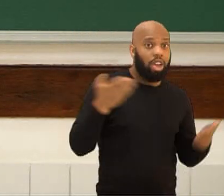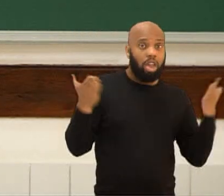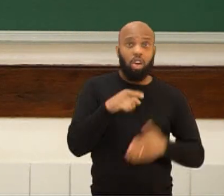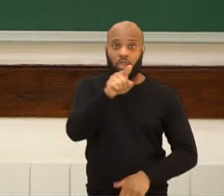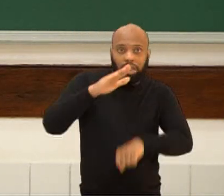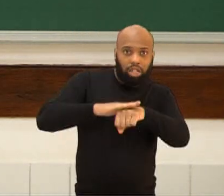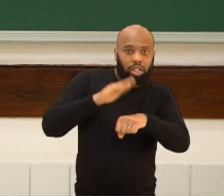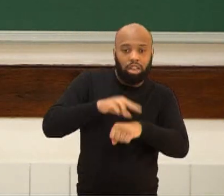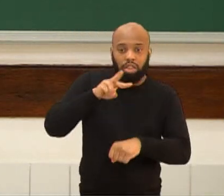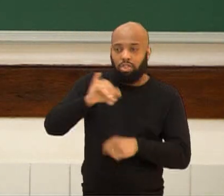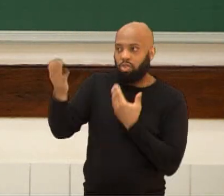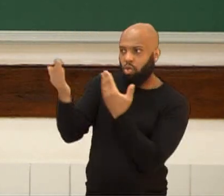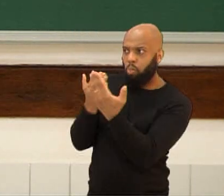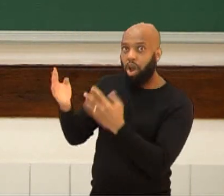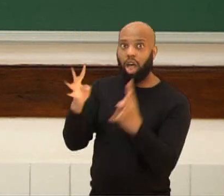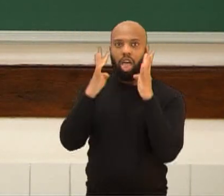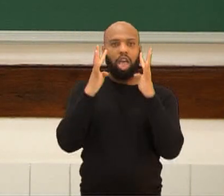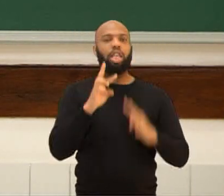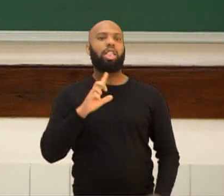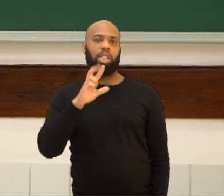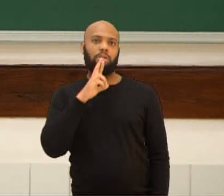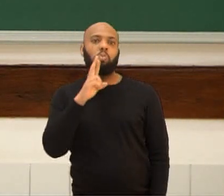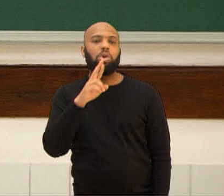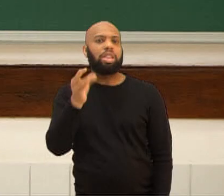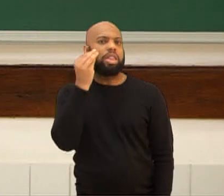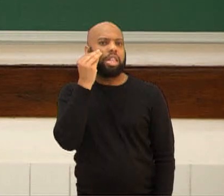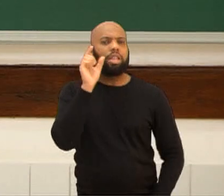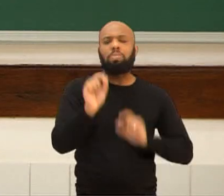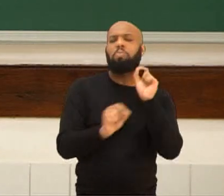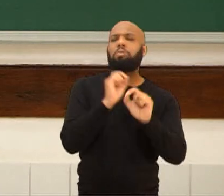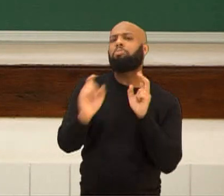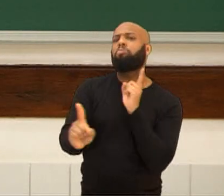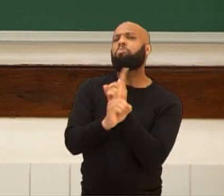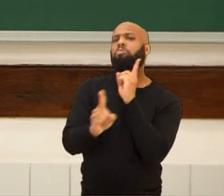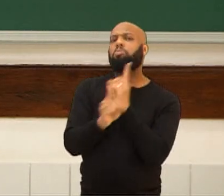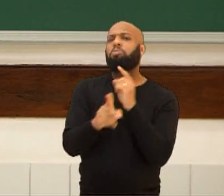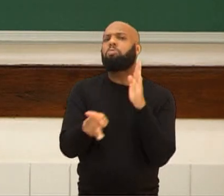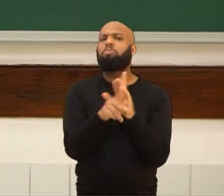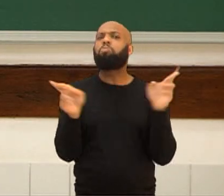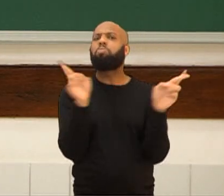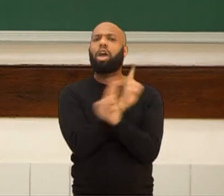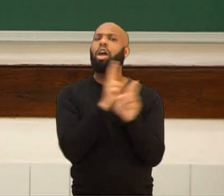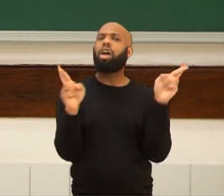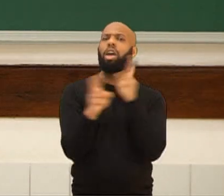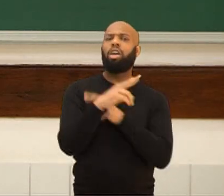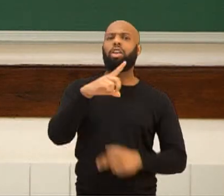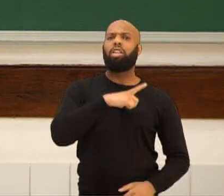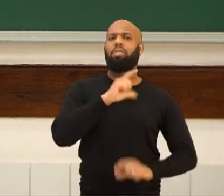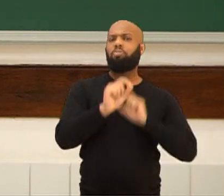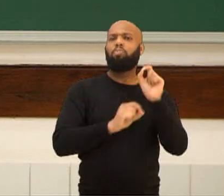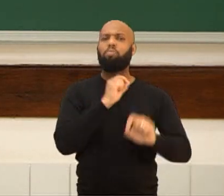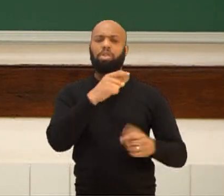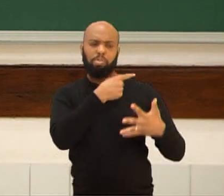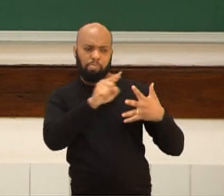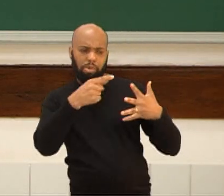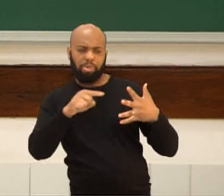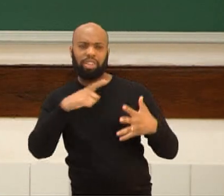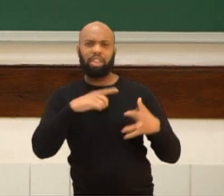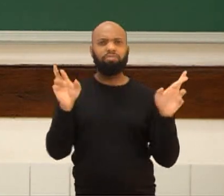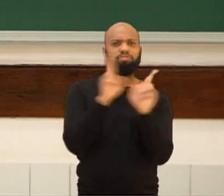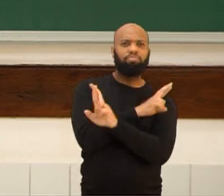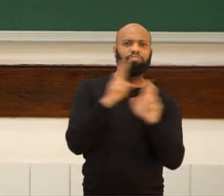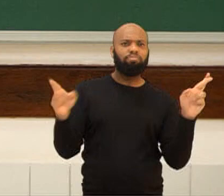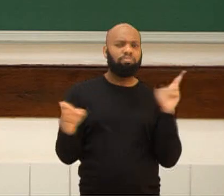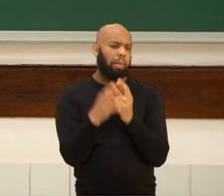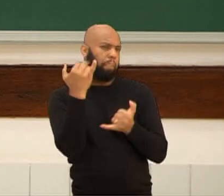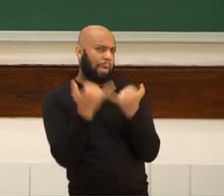Então prestem bem atenção e tentem responder aí o que vocês encontram de relação, em que aspectos esses dois textos